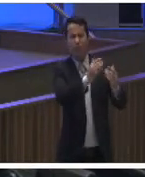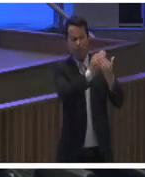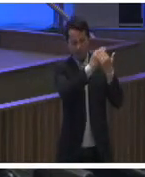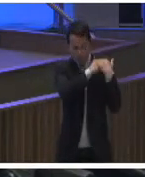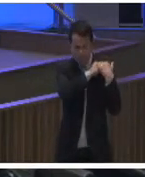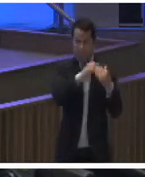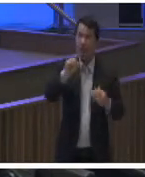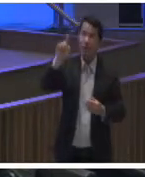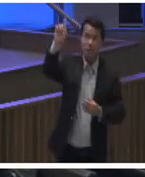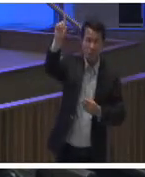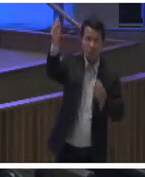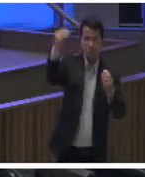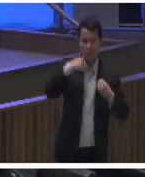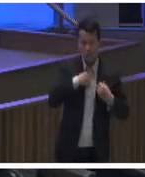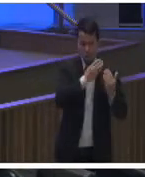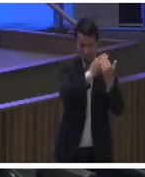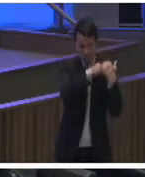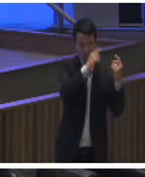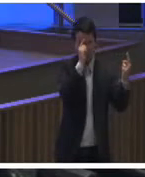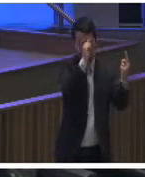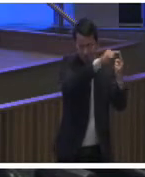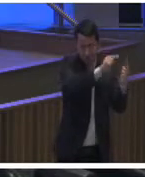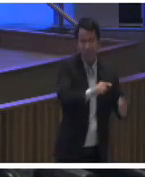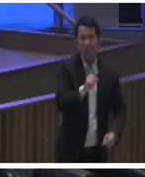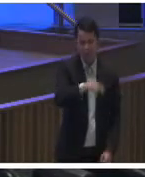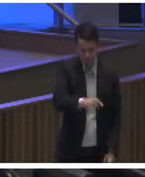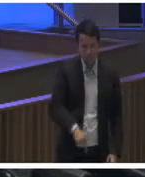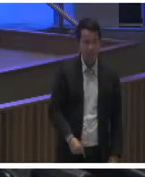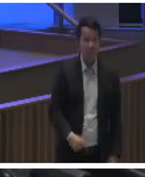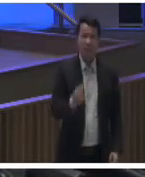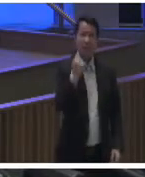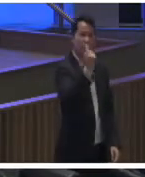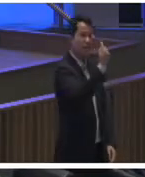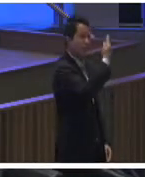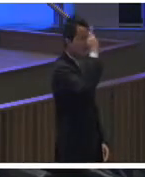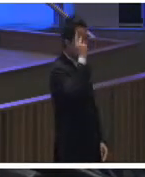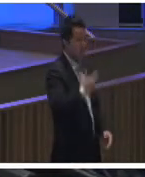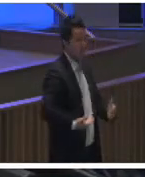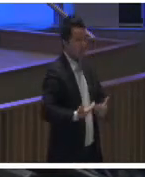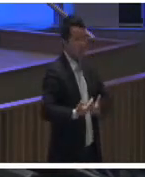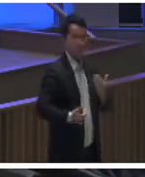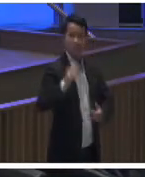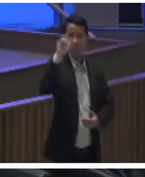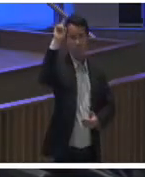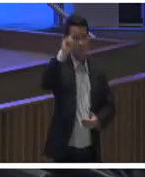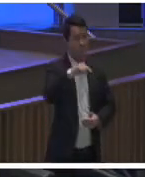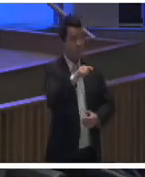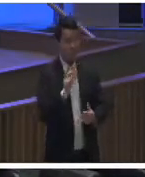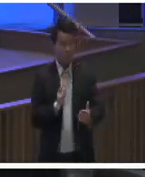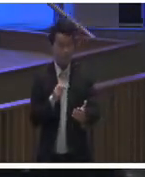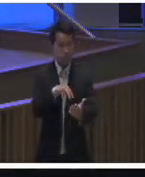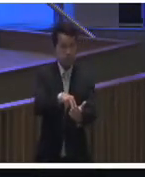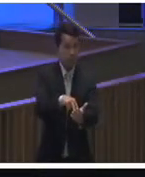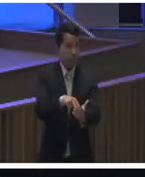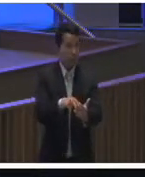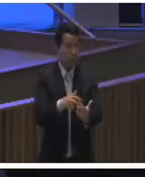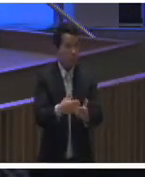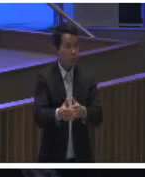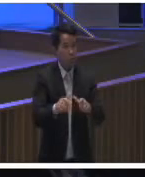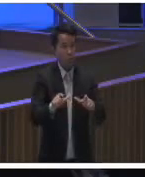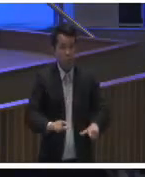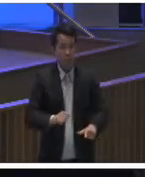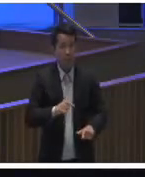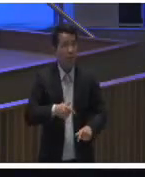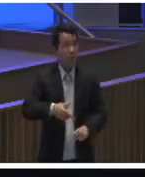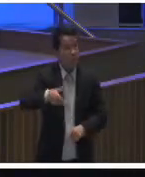tivesse credenciais, esse é o propósito de qualquer servo de Deus. Quando a gente chega num lugar, e eu cheguei aí como um trabalhador, fazedor